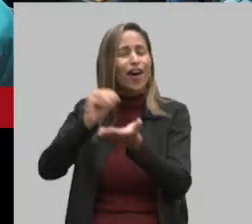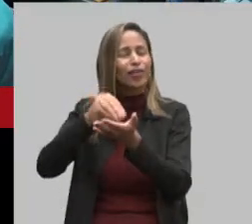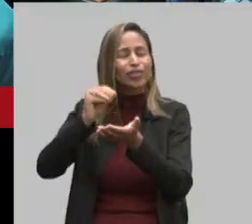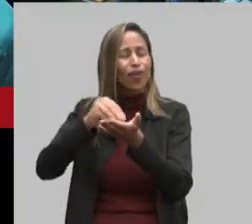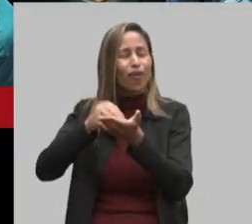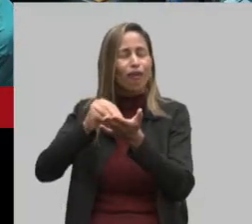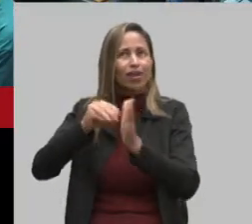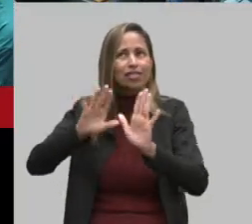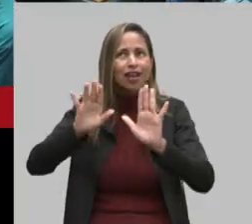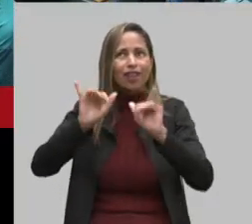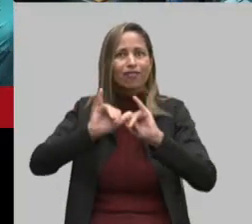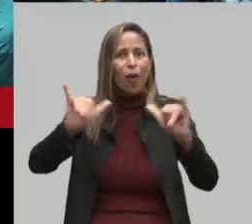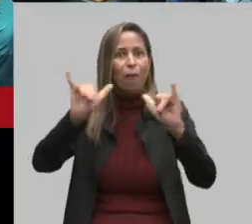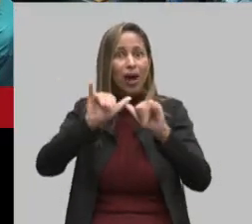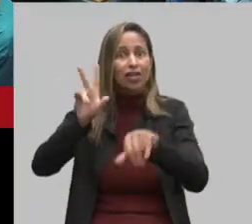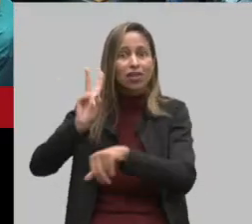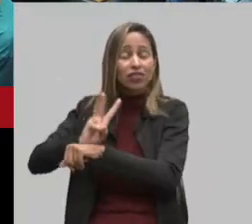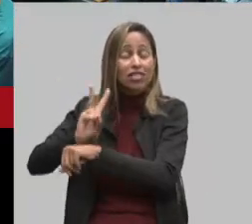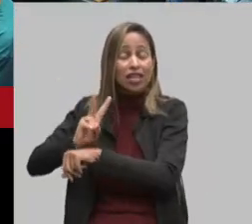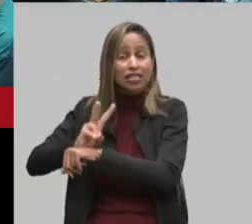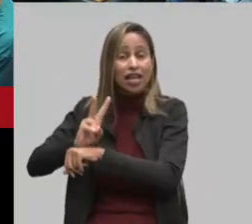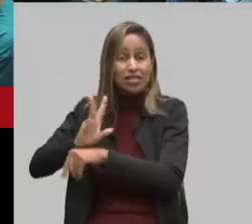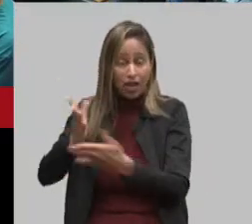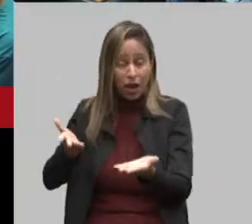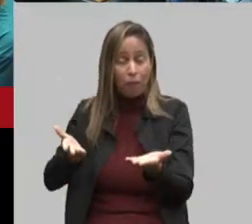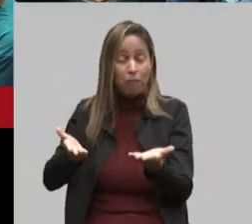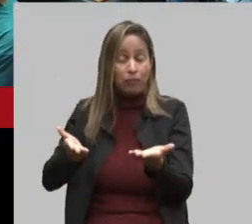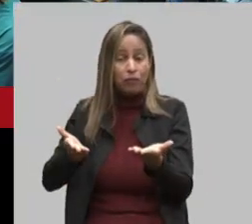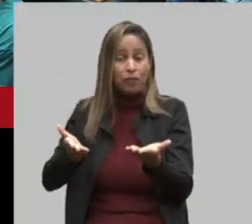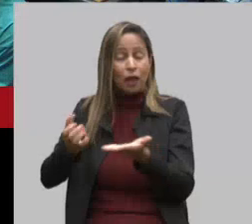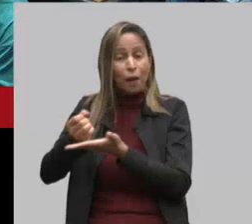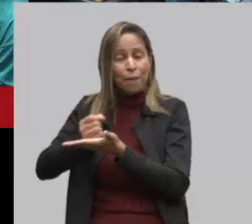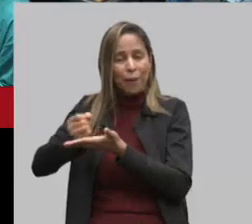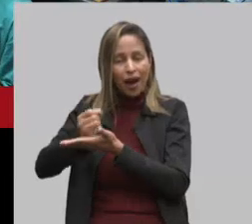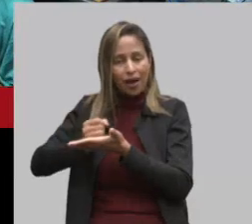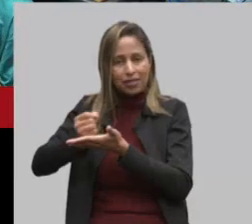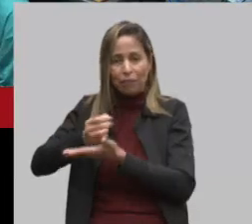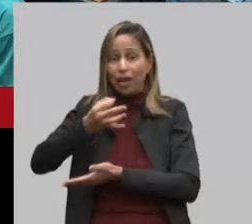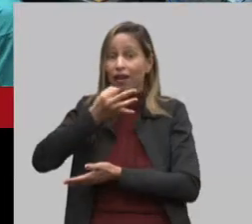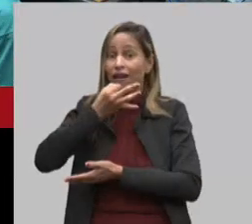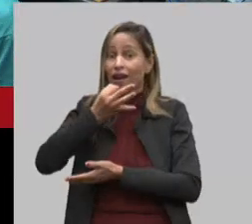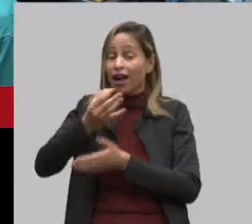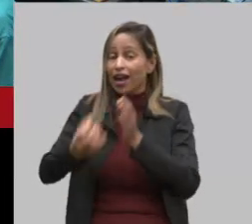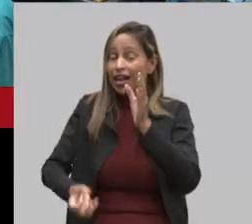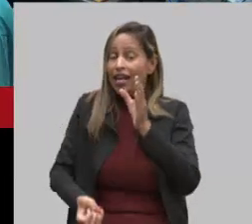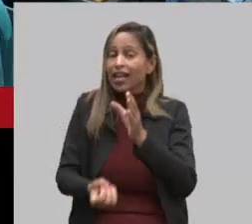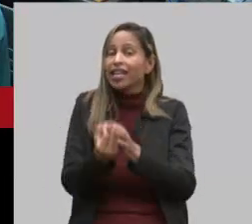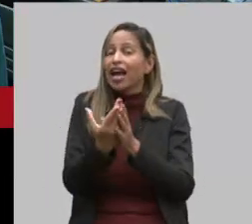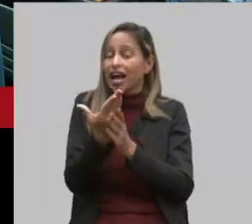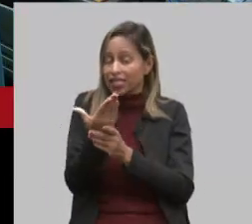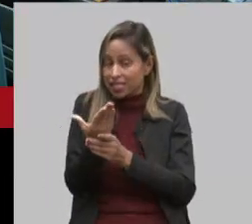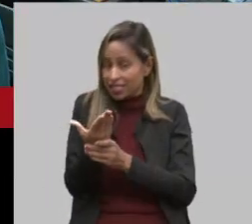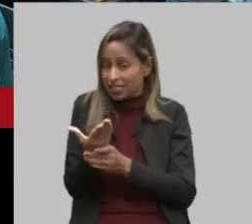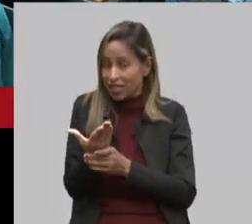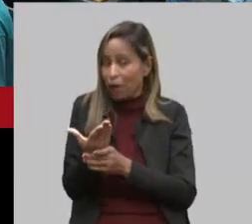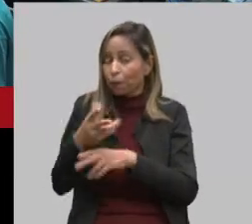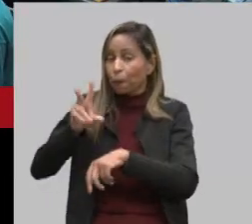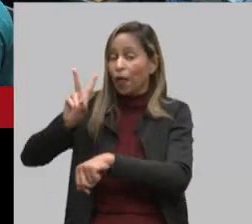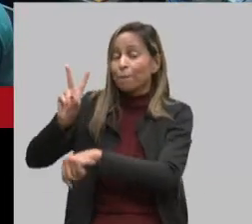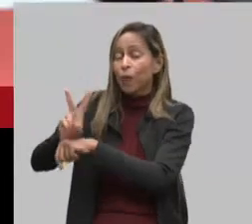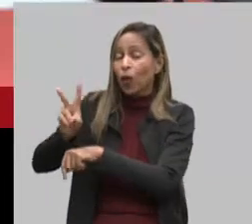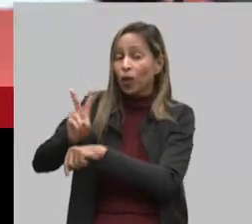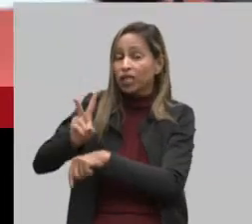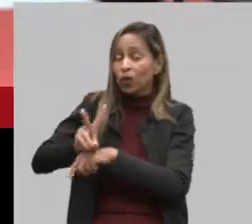que é a fiscalização basicamente ela é para sugerir a criação de mecanismos para monitorar e